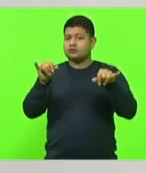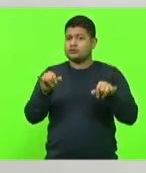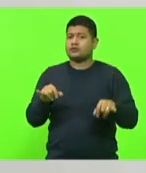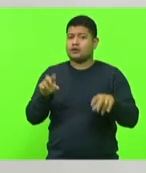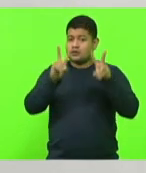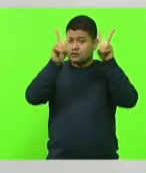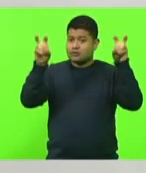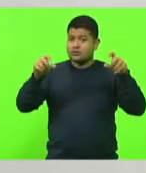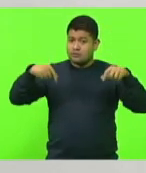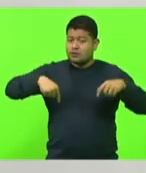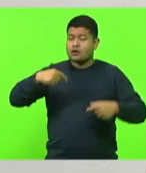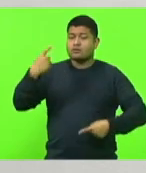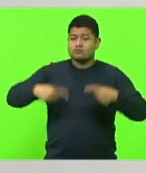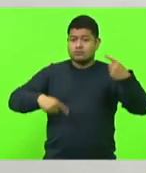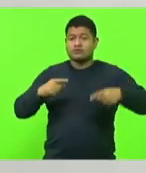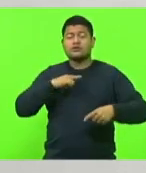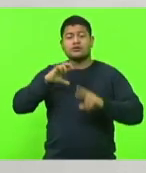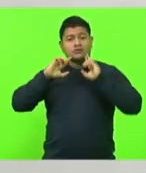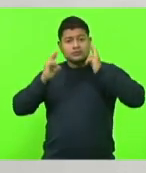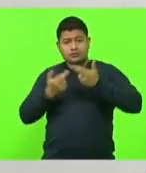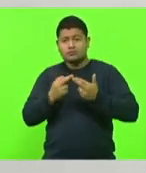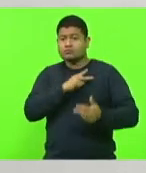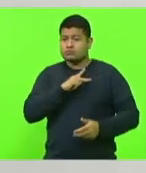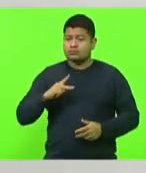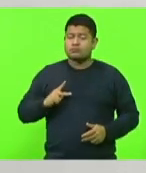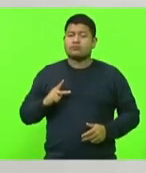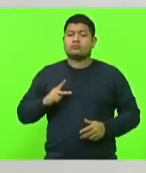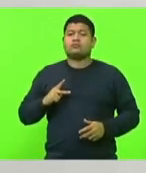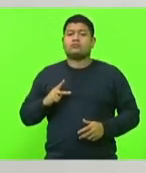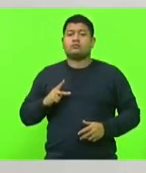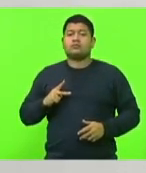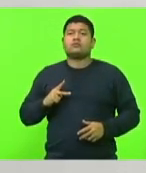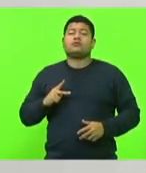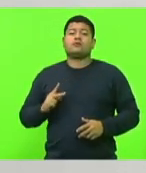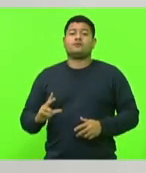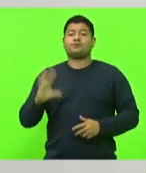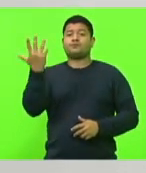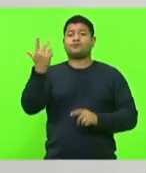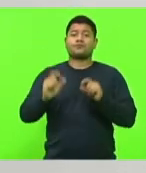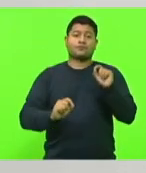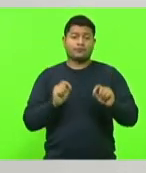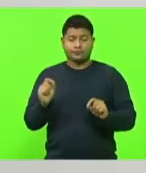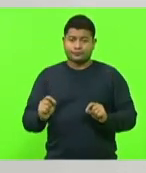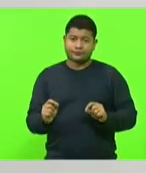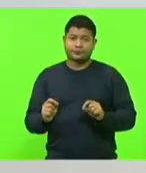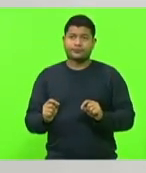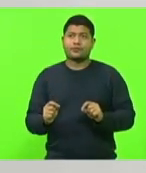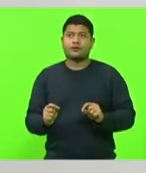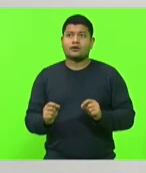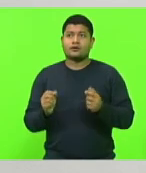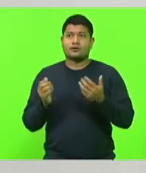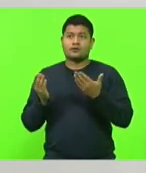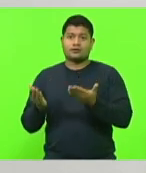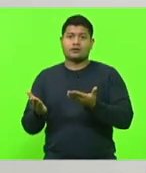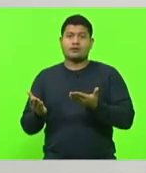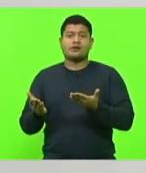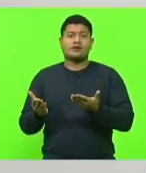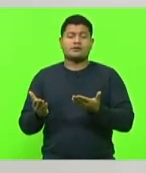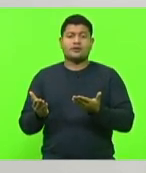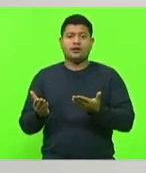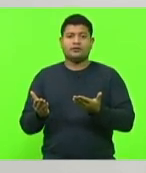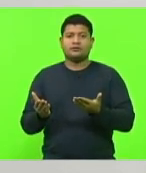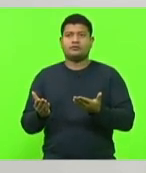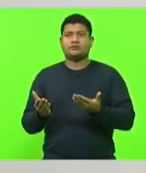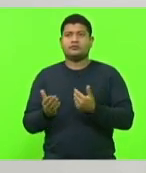casa, já tivemos audiência pública, e o que que fica? Fica o Jardim do Éden.